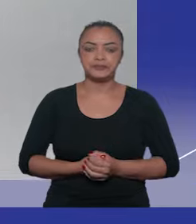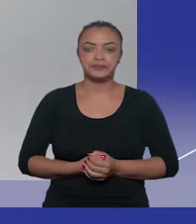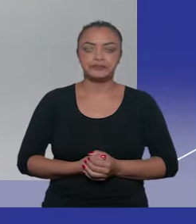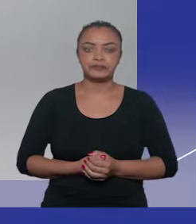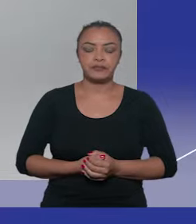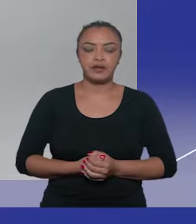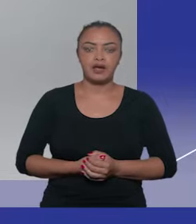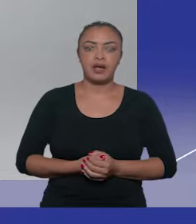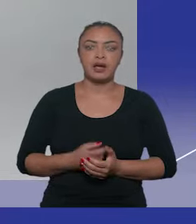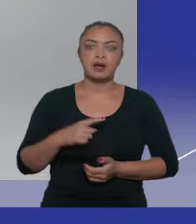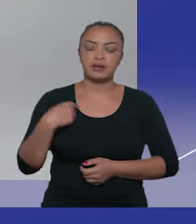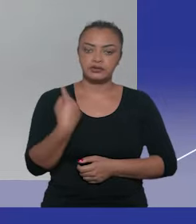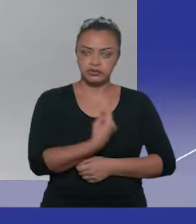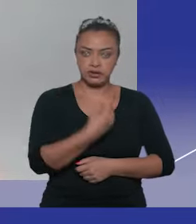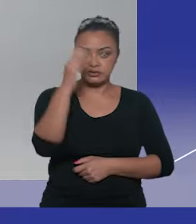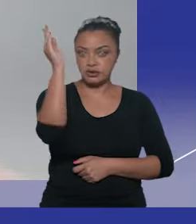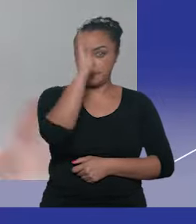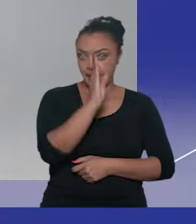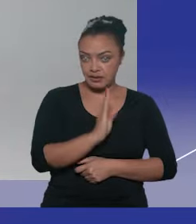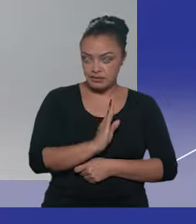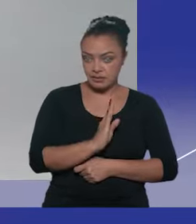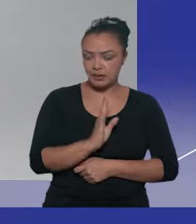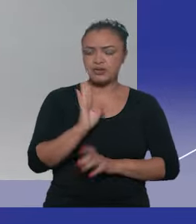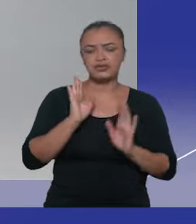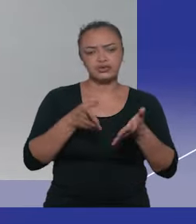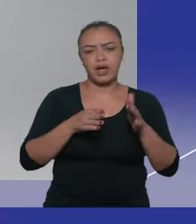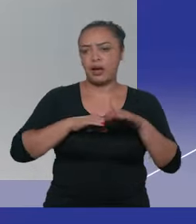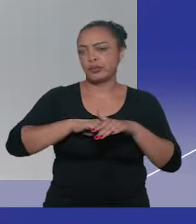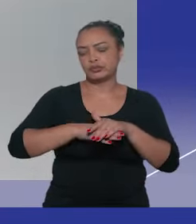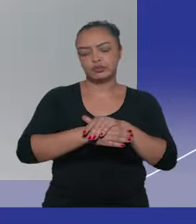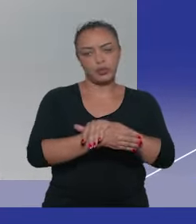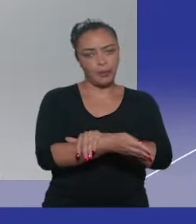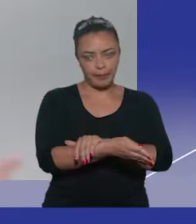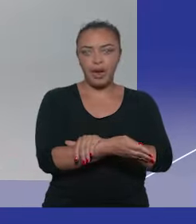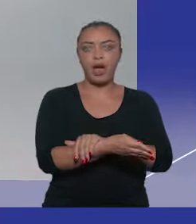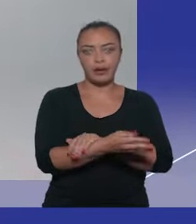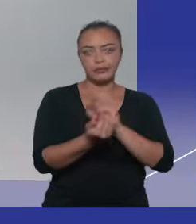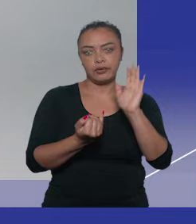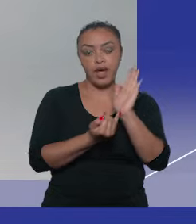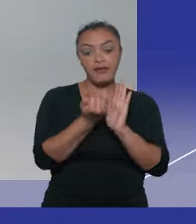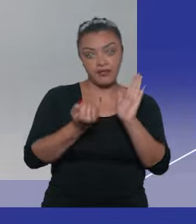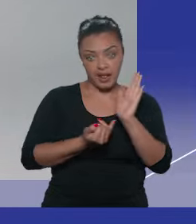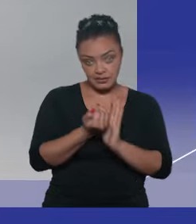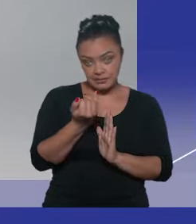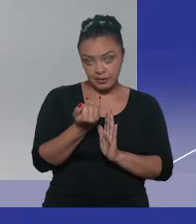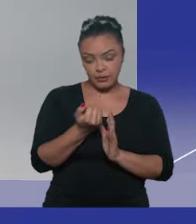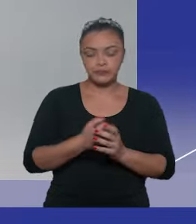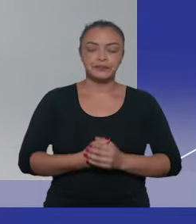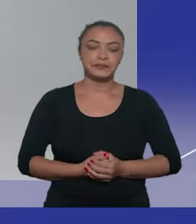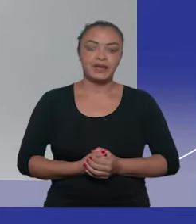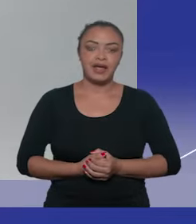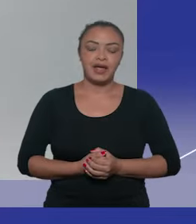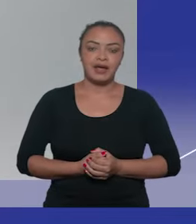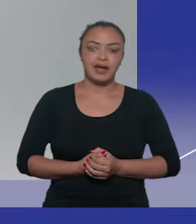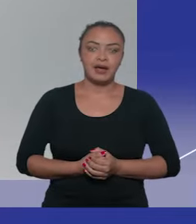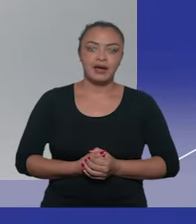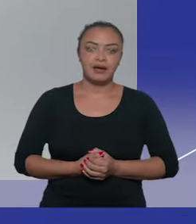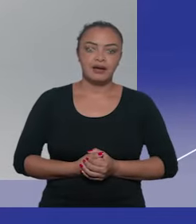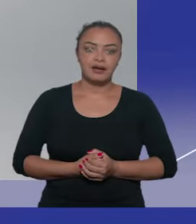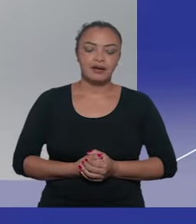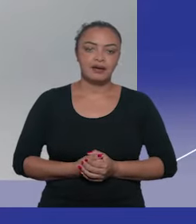ponto que o Maurício comentou? A gente brasileiro, né, a gente está muito acostumado, com inflação, talvez até demais,